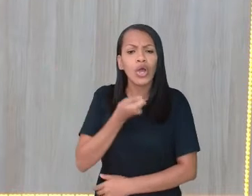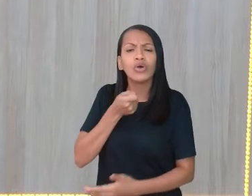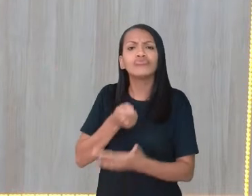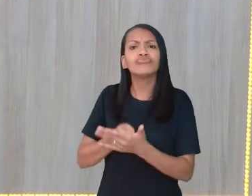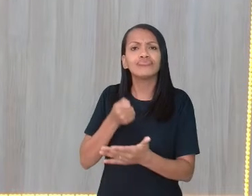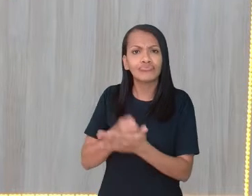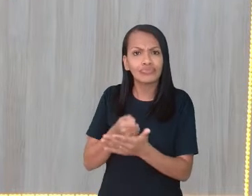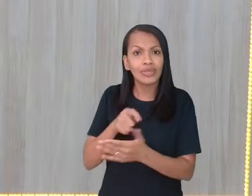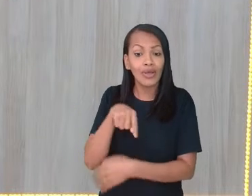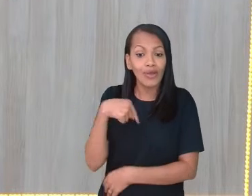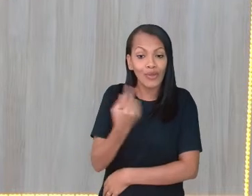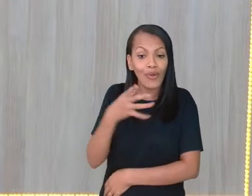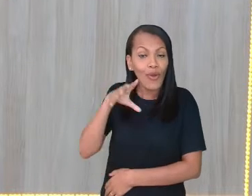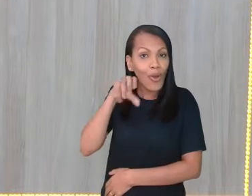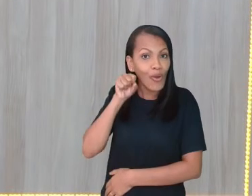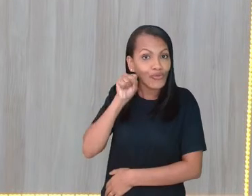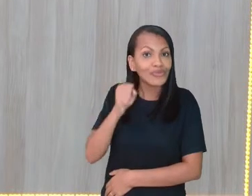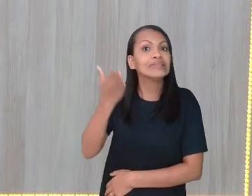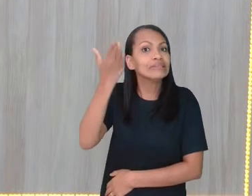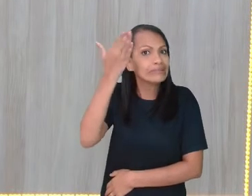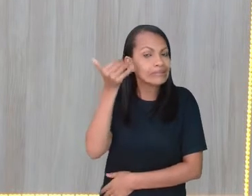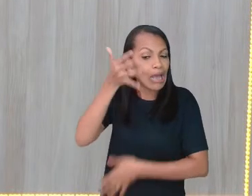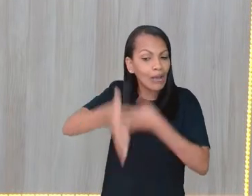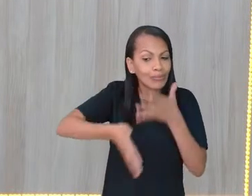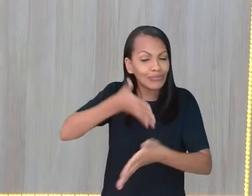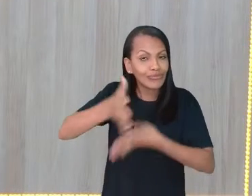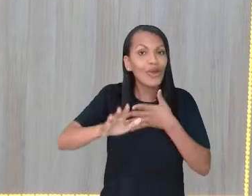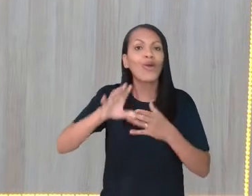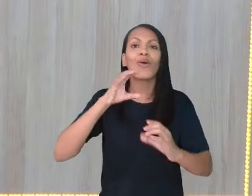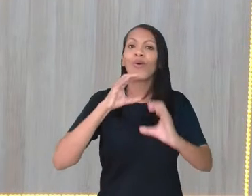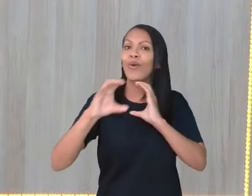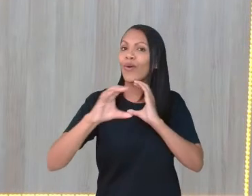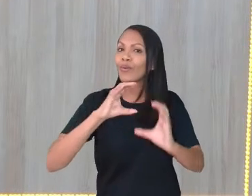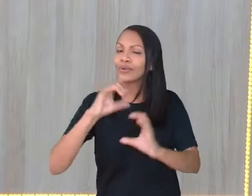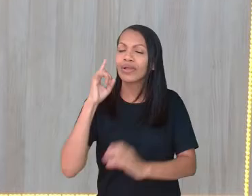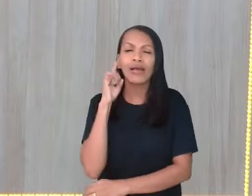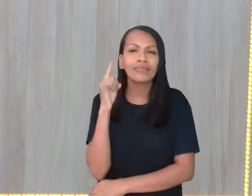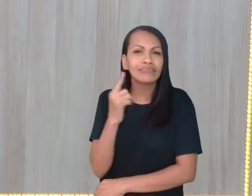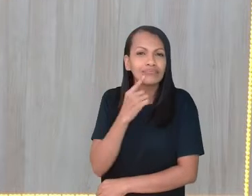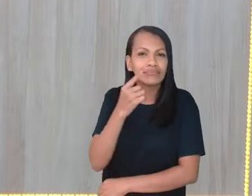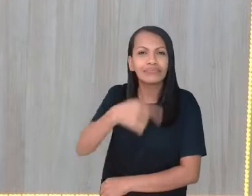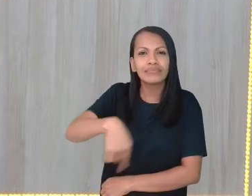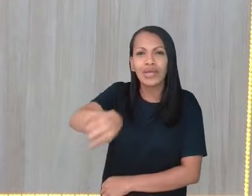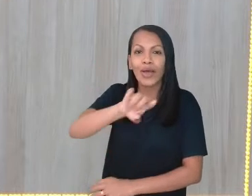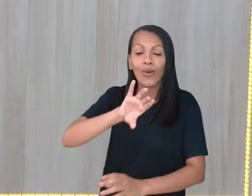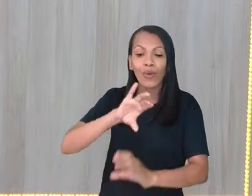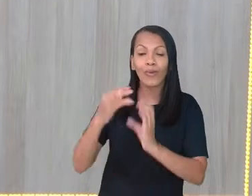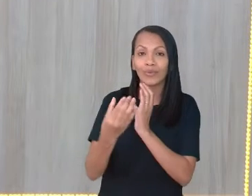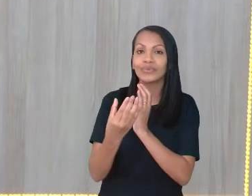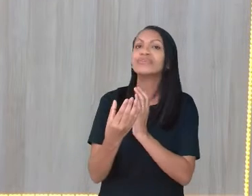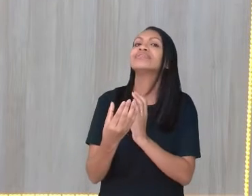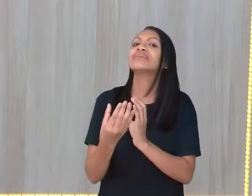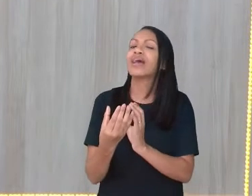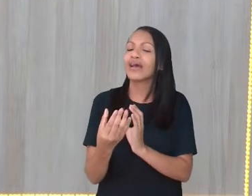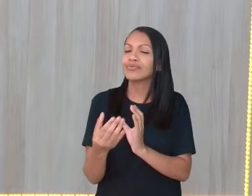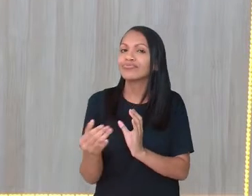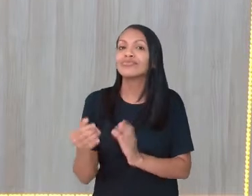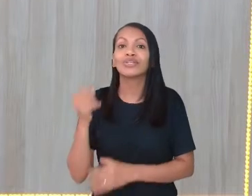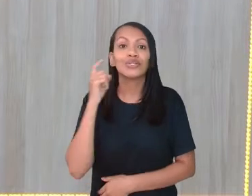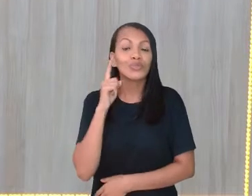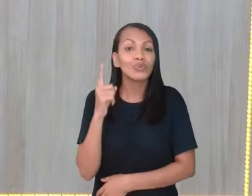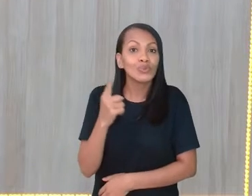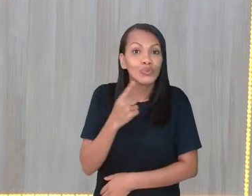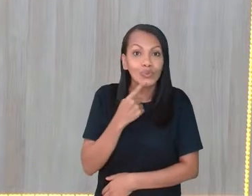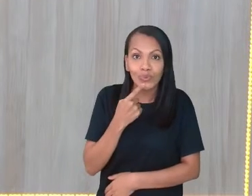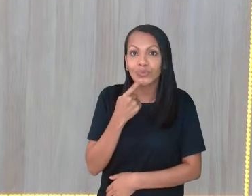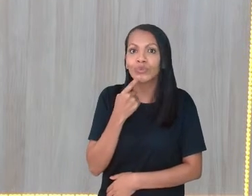enquanto ouvinte, saber falar com as pessoas surdas, né? As pessoas da comunidade surda que falam em Libras. Eles não